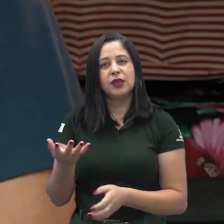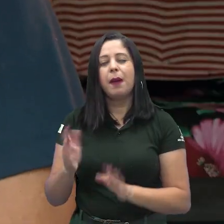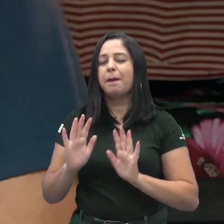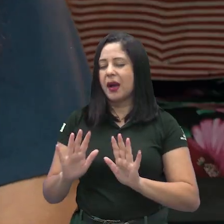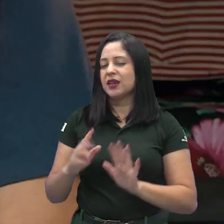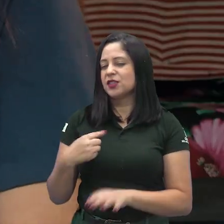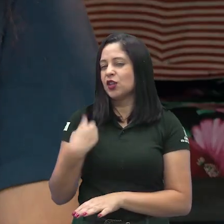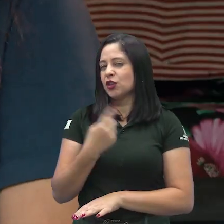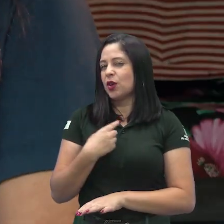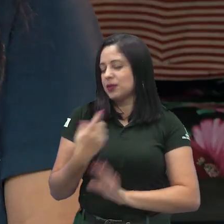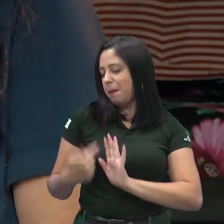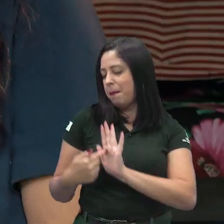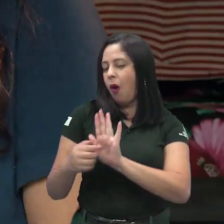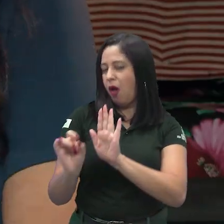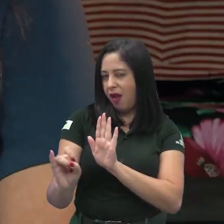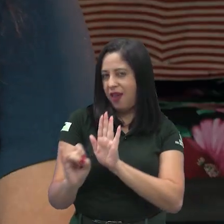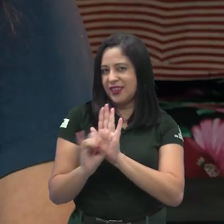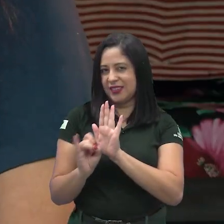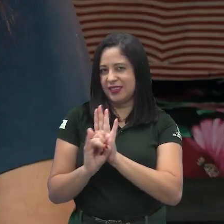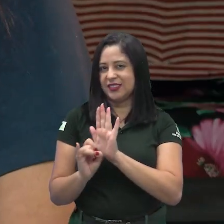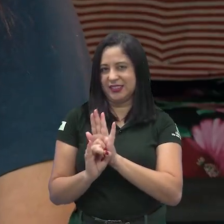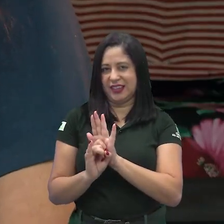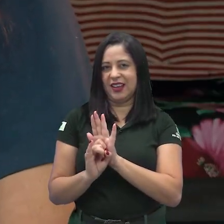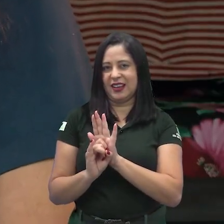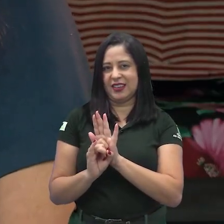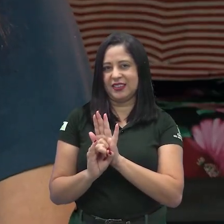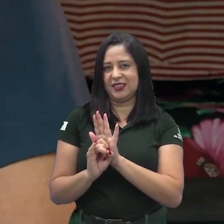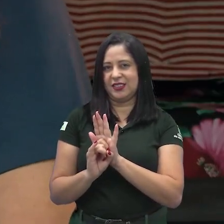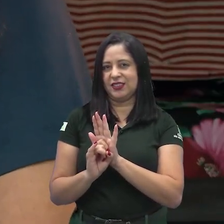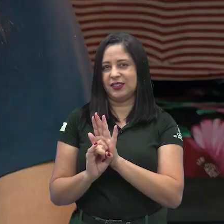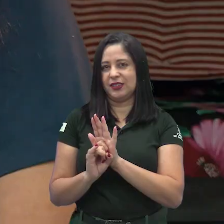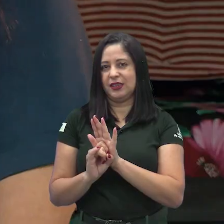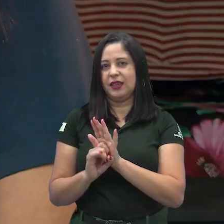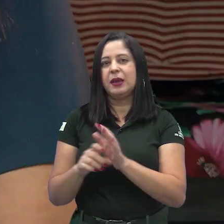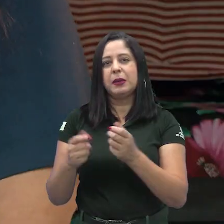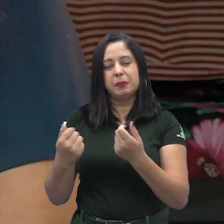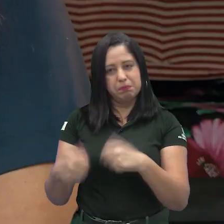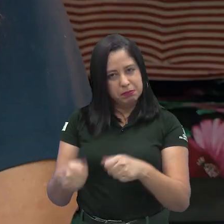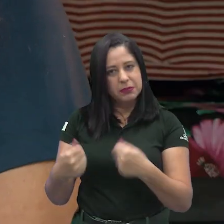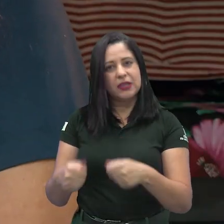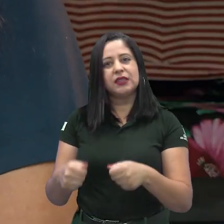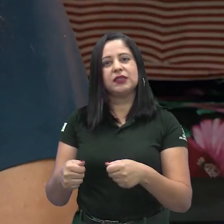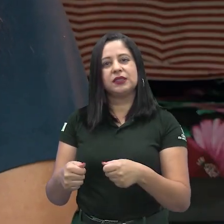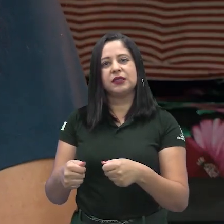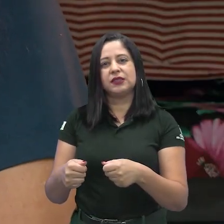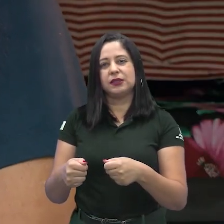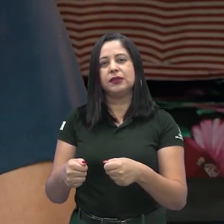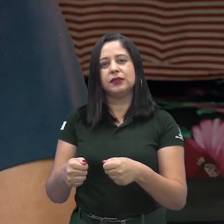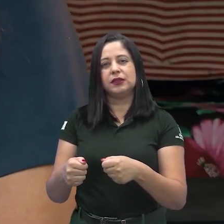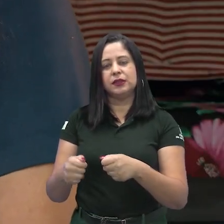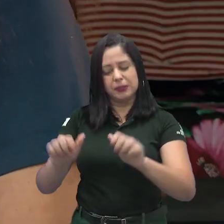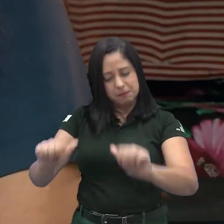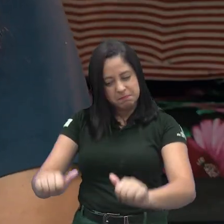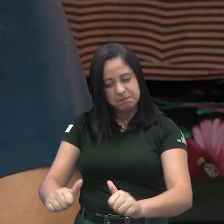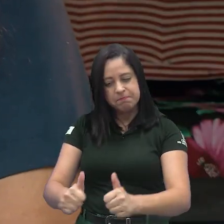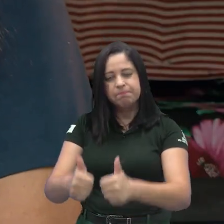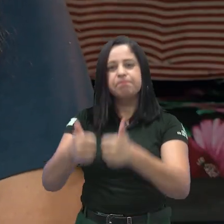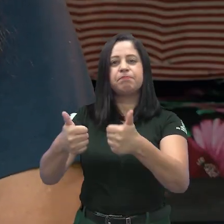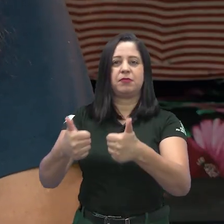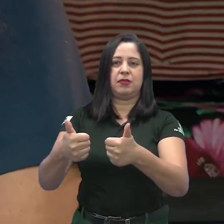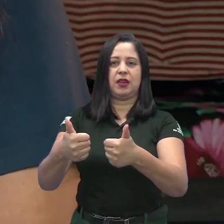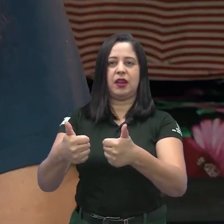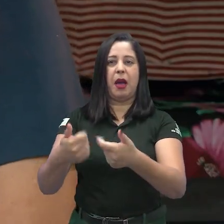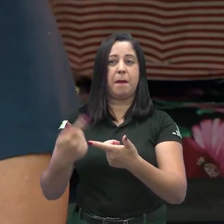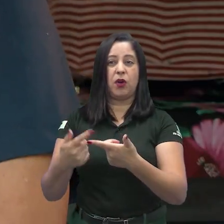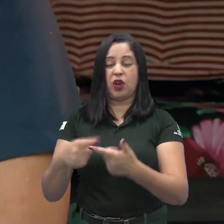uma pitadinha do nosso DNA, tá? Para que o novo venha um pouquinho mais fortalecido, ou bem mais fortalecido